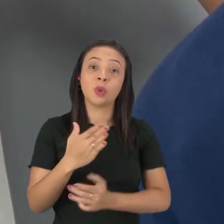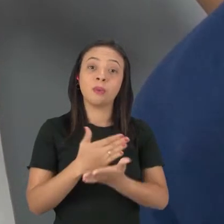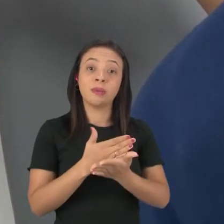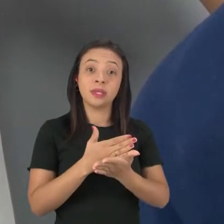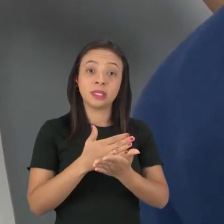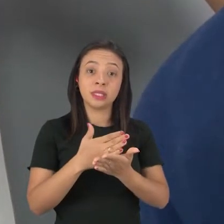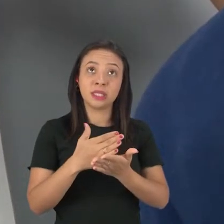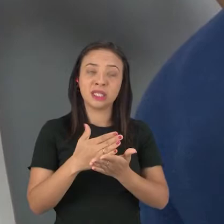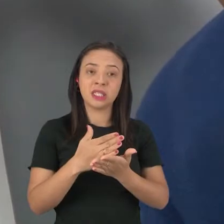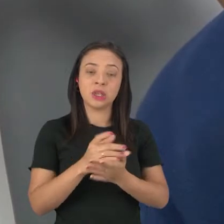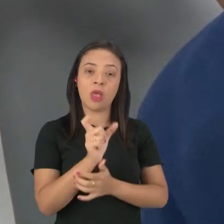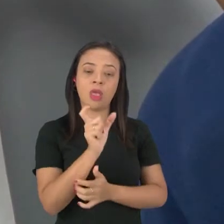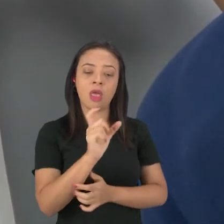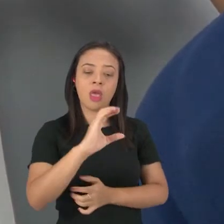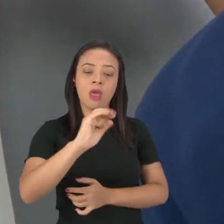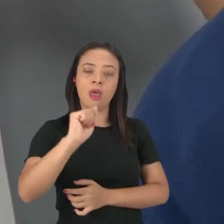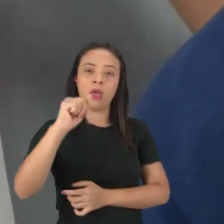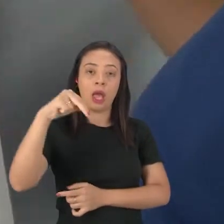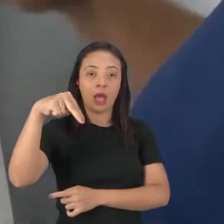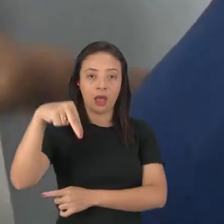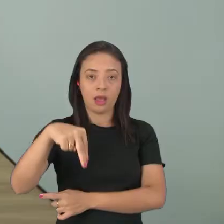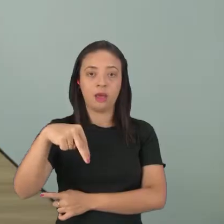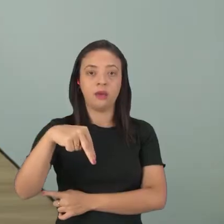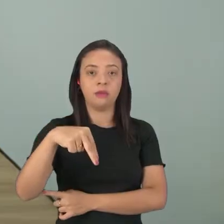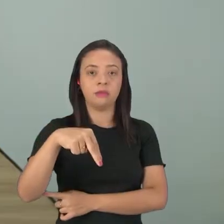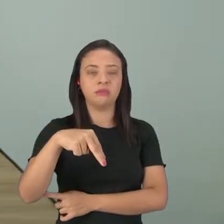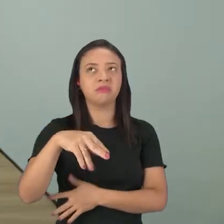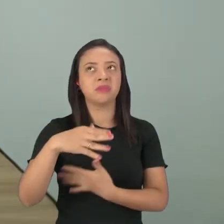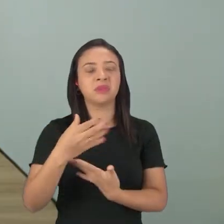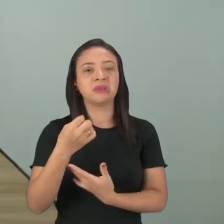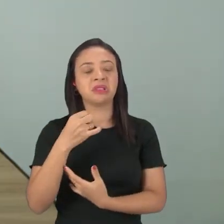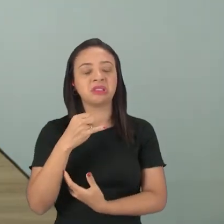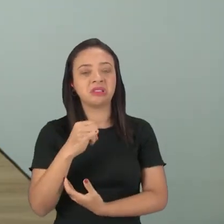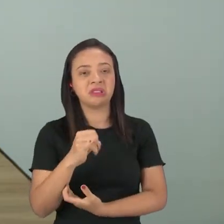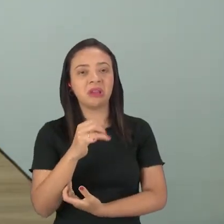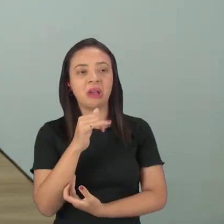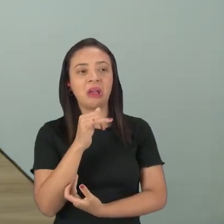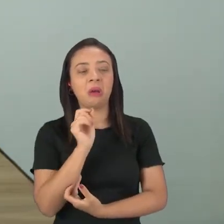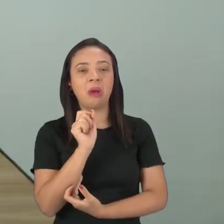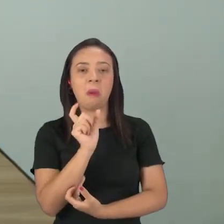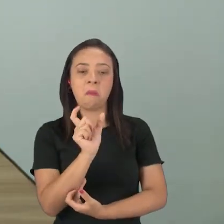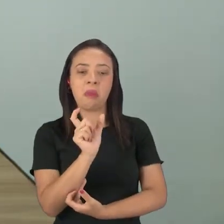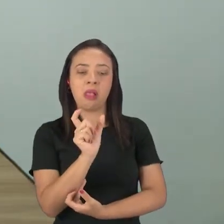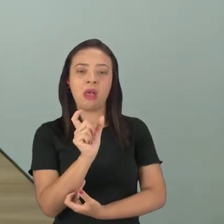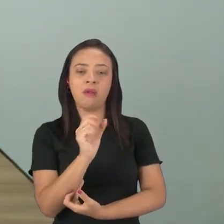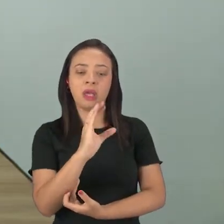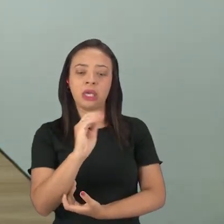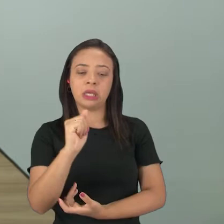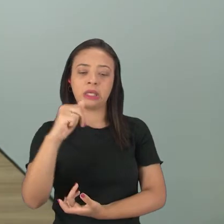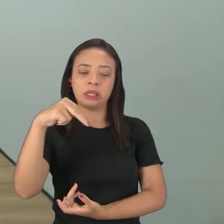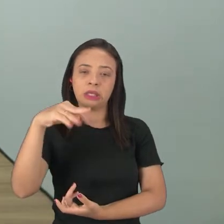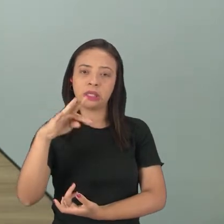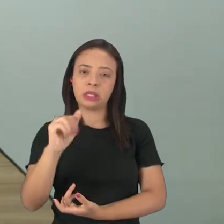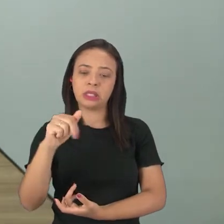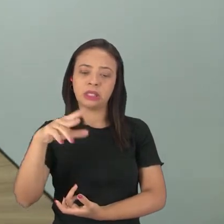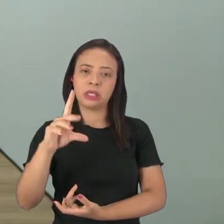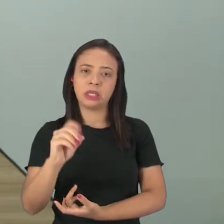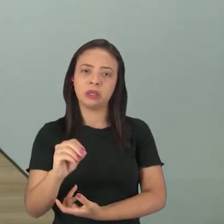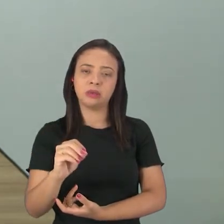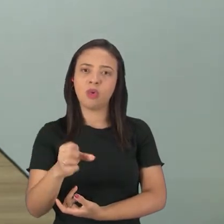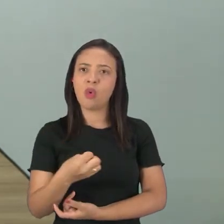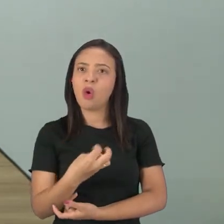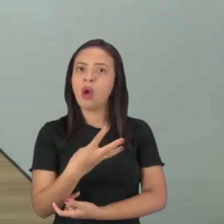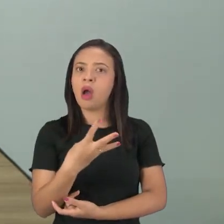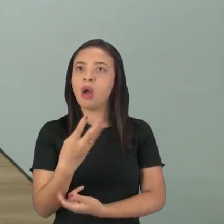recheada com a sílaba Khan E aí se a gente falar palavrinha cantando quantas vezes